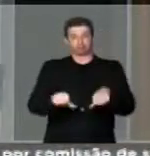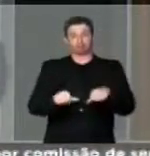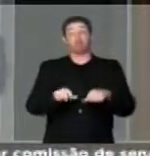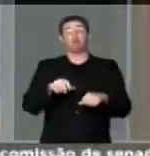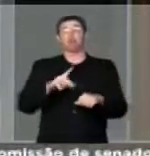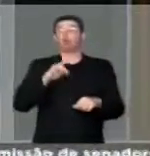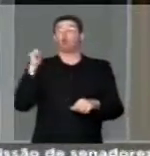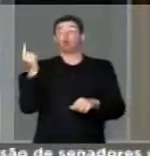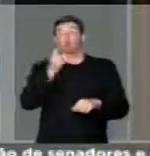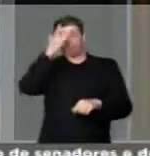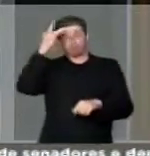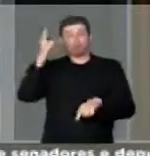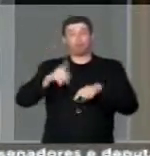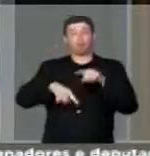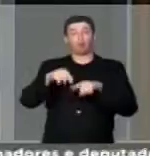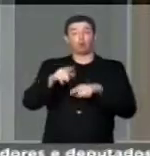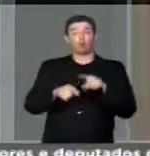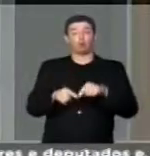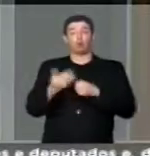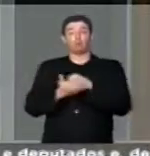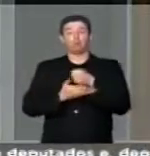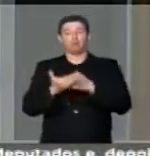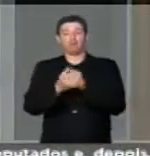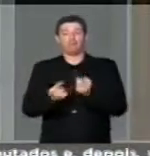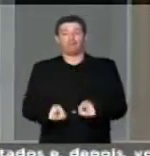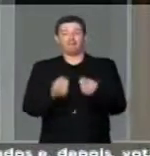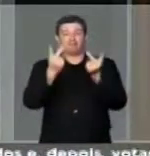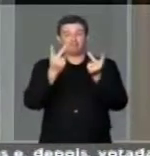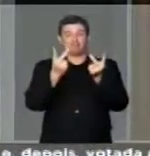depende de commodities, de exportações, de